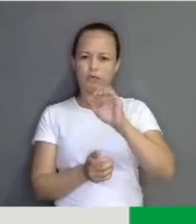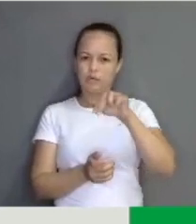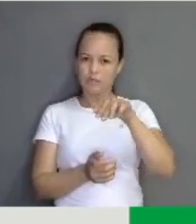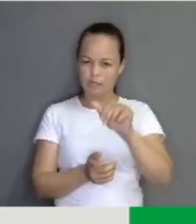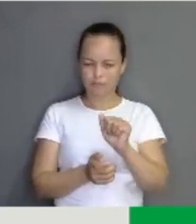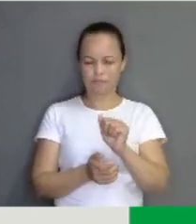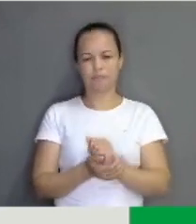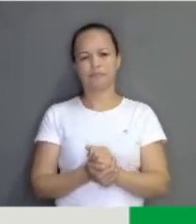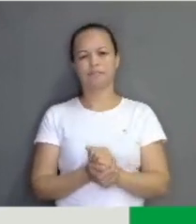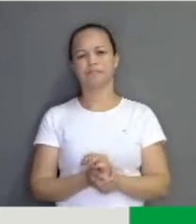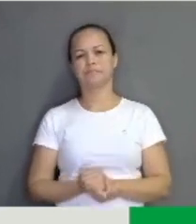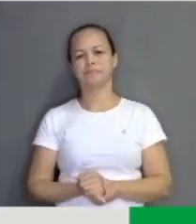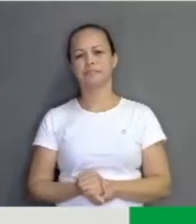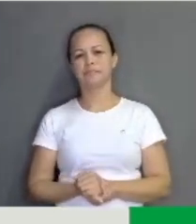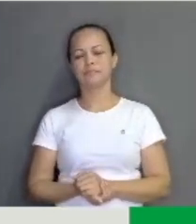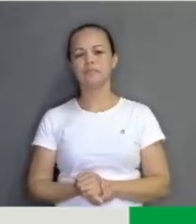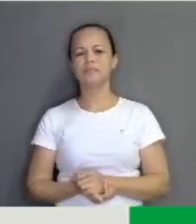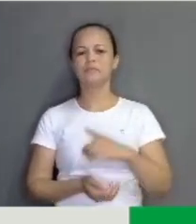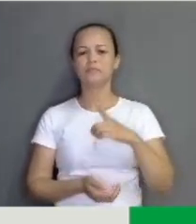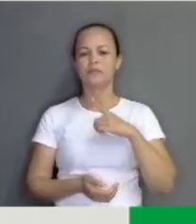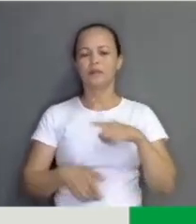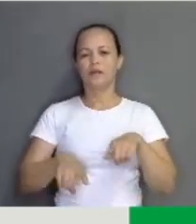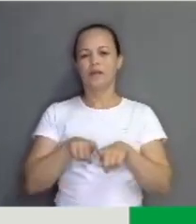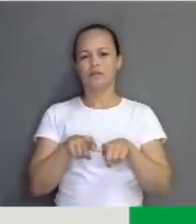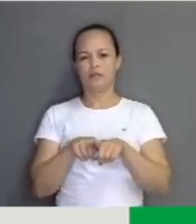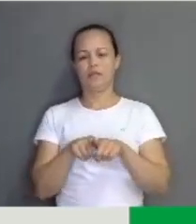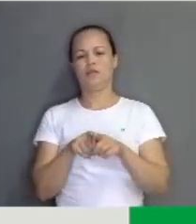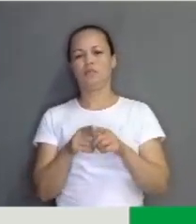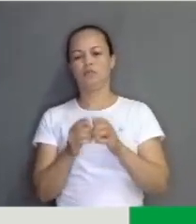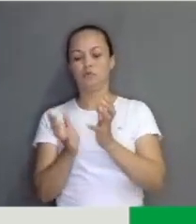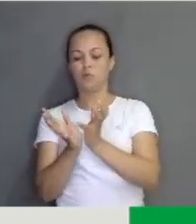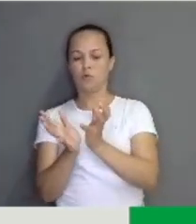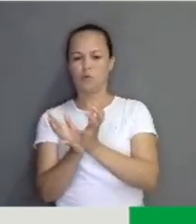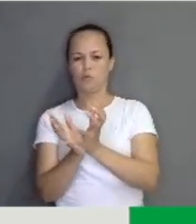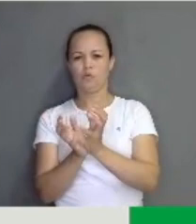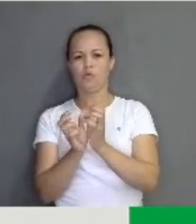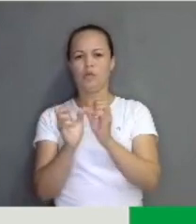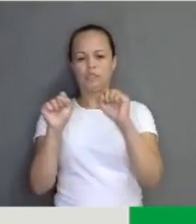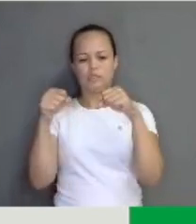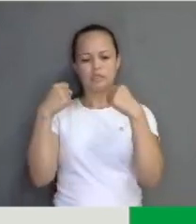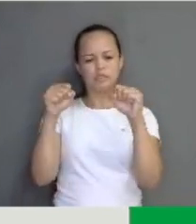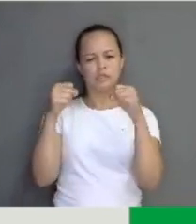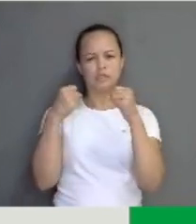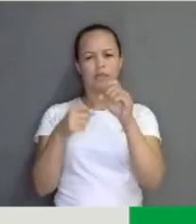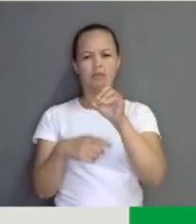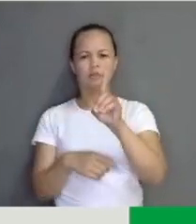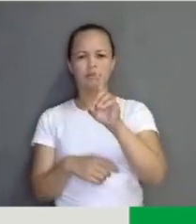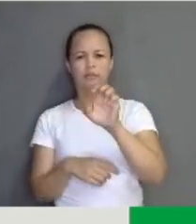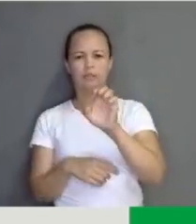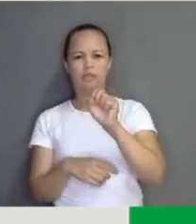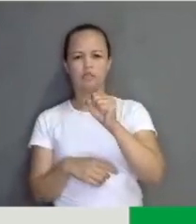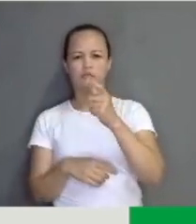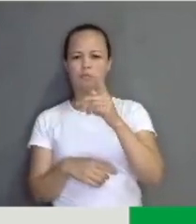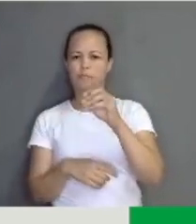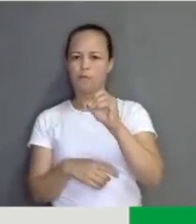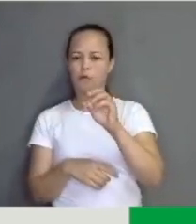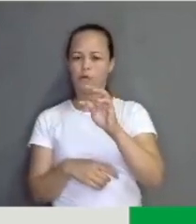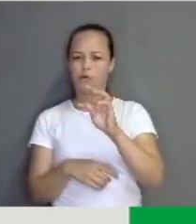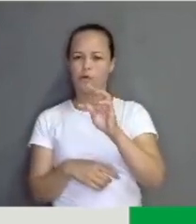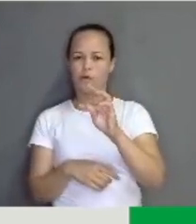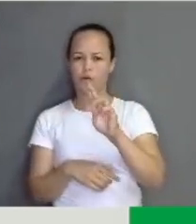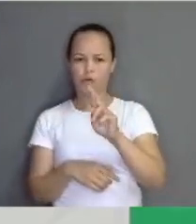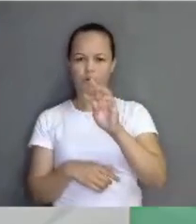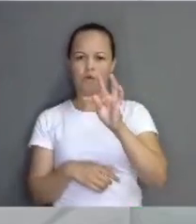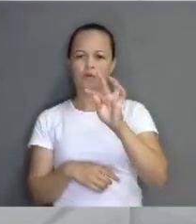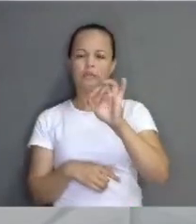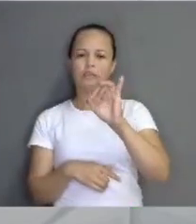grupo. Também tem os grupos desportivos, que é a prática de desporto e educação